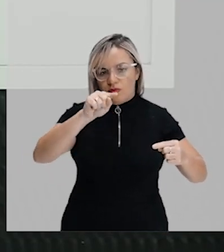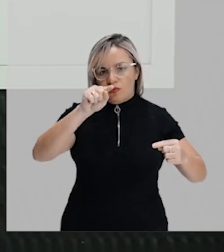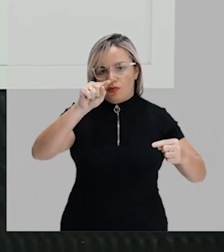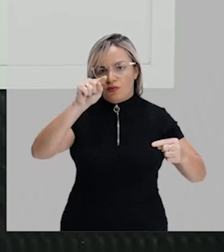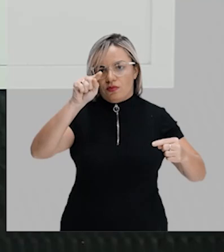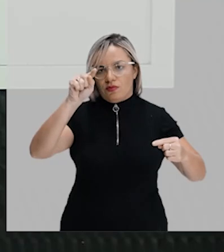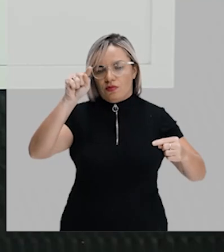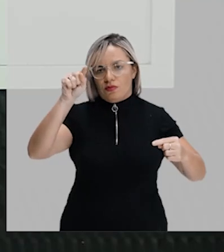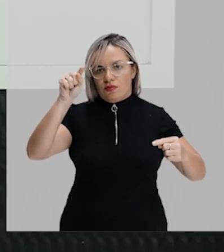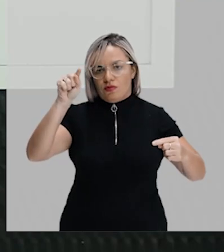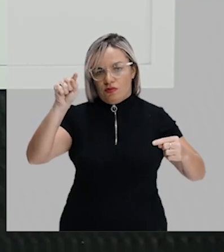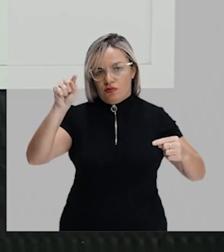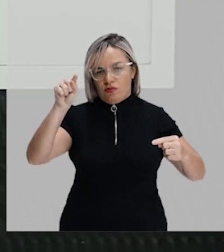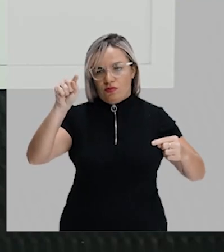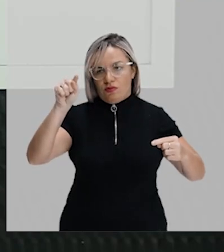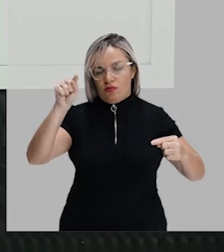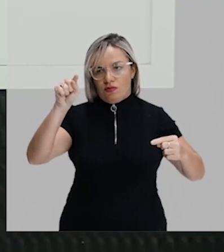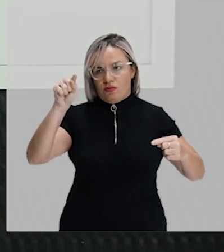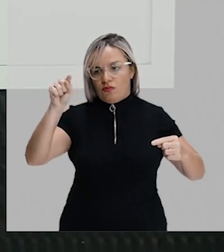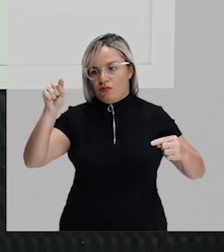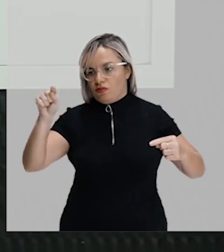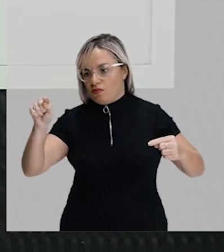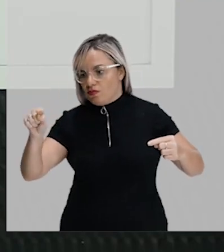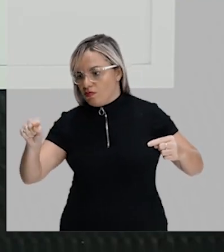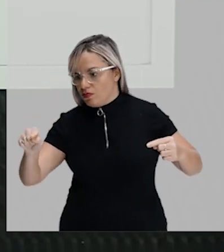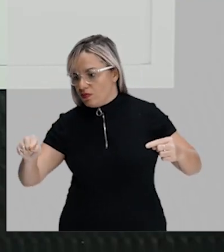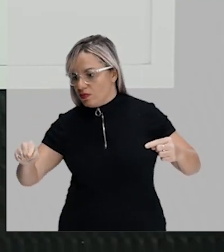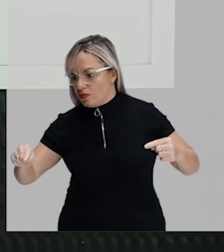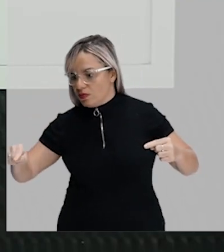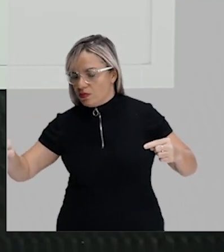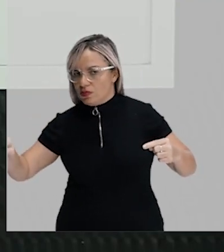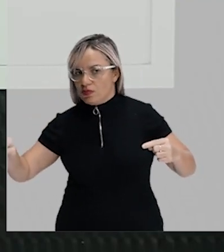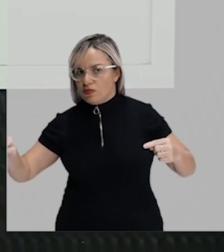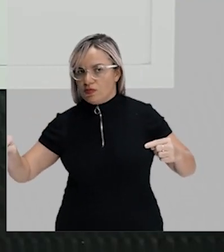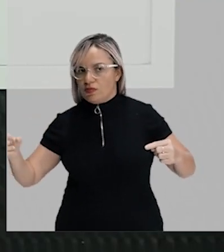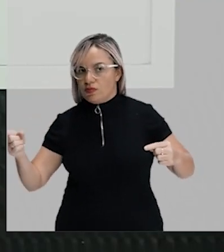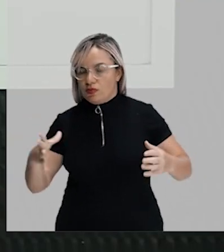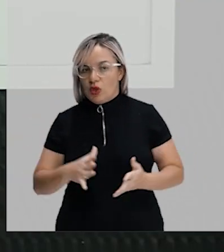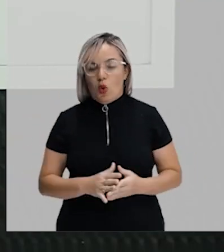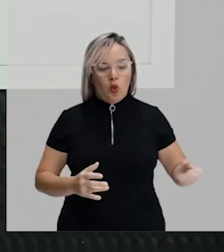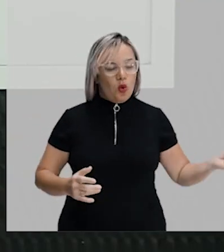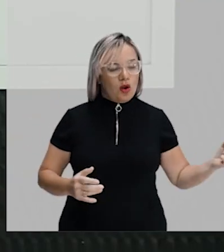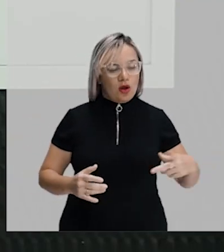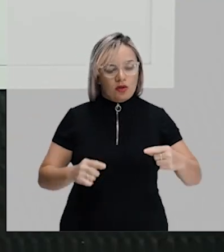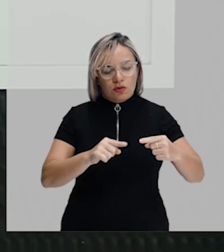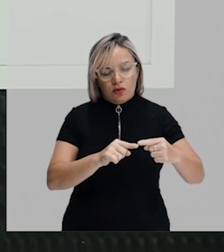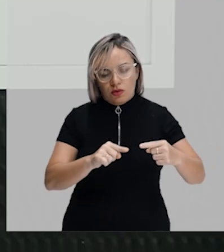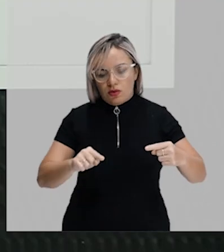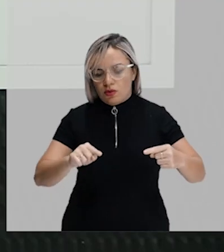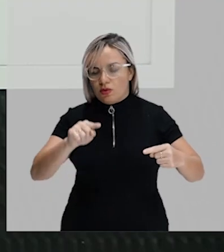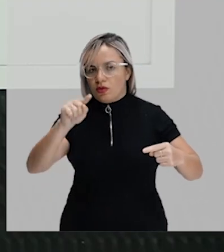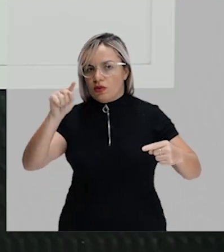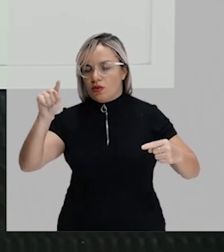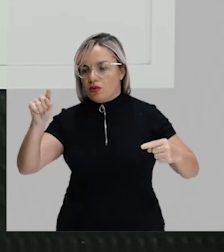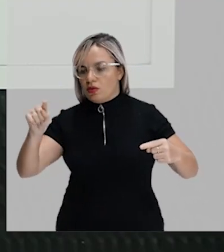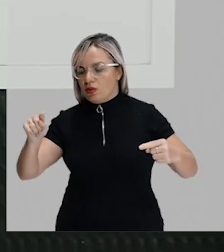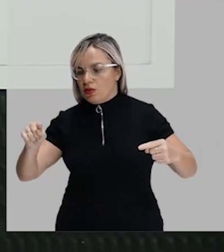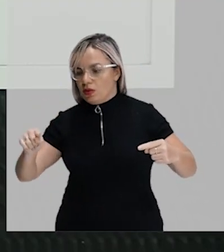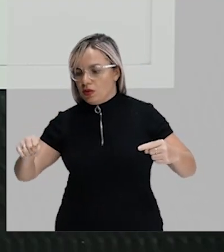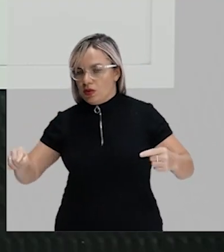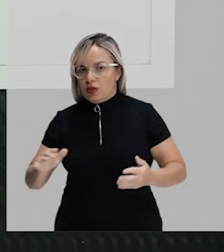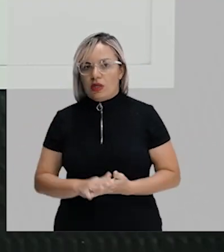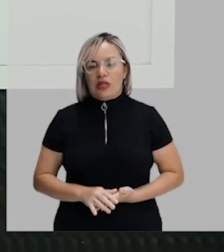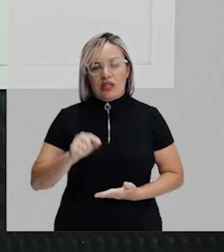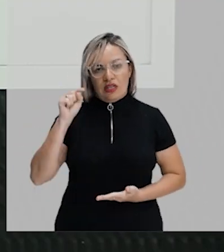vai subir e depois ele vai cair novamente, certo? É um lançamento que ele, ao